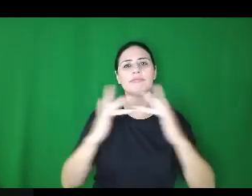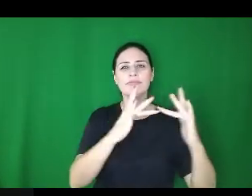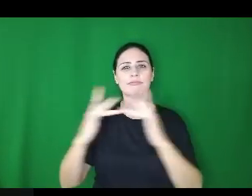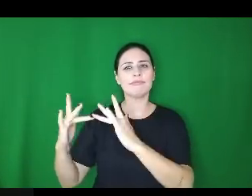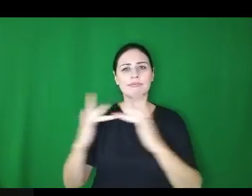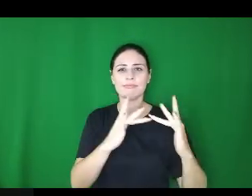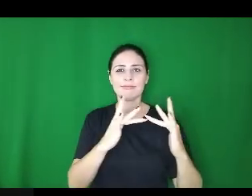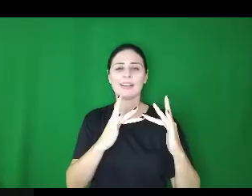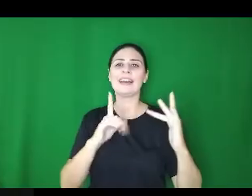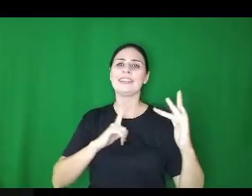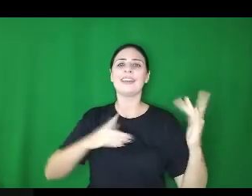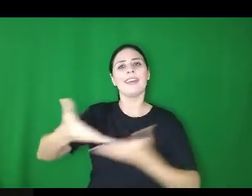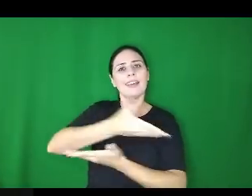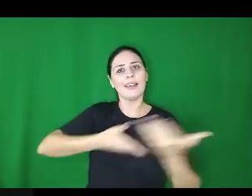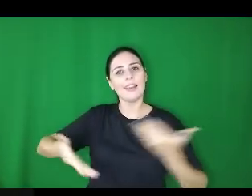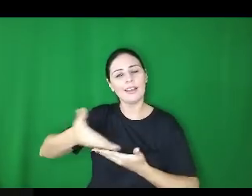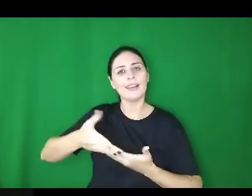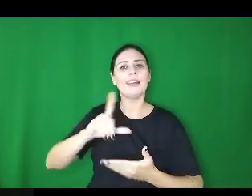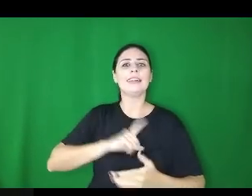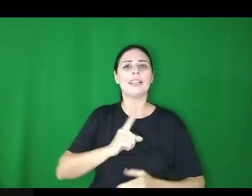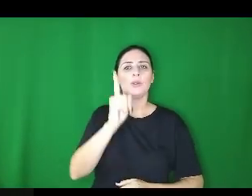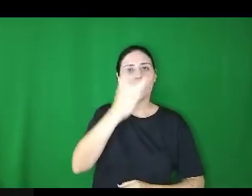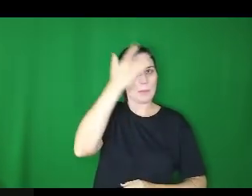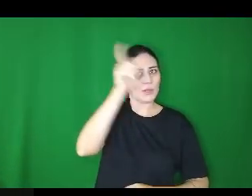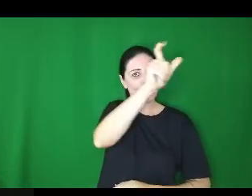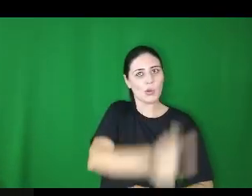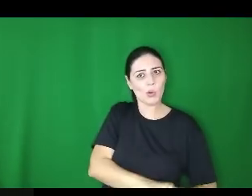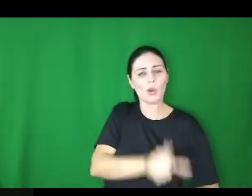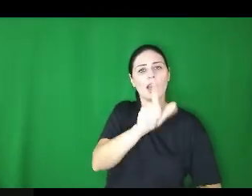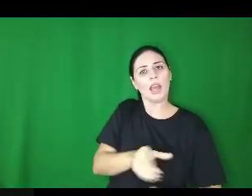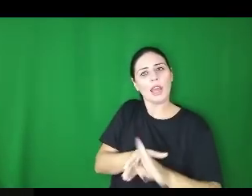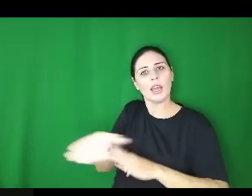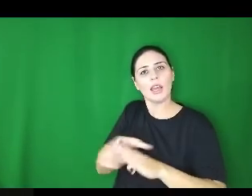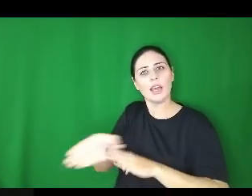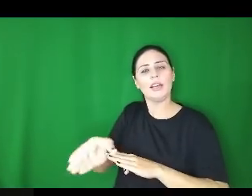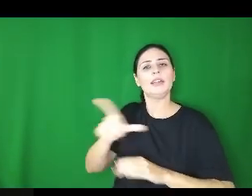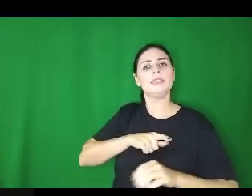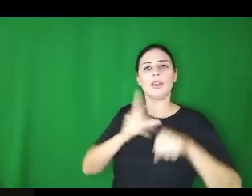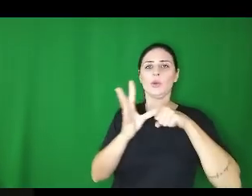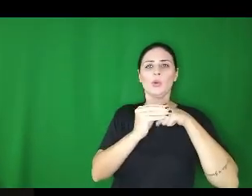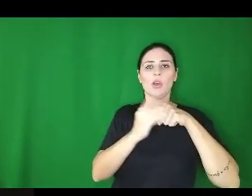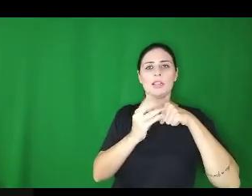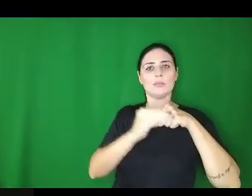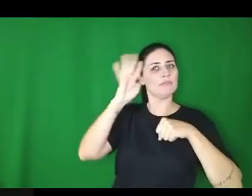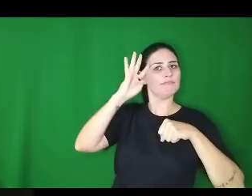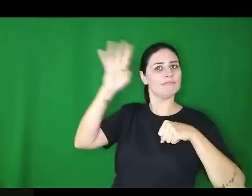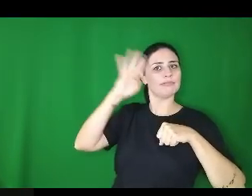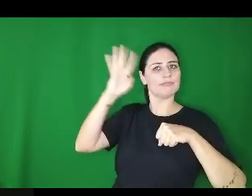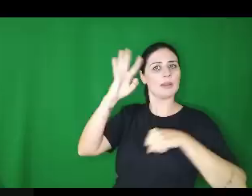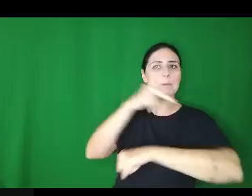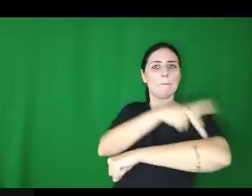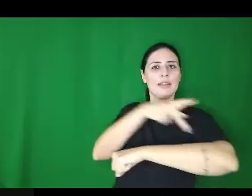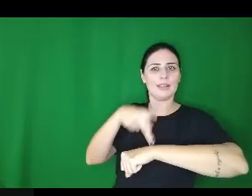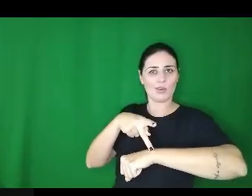nós tivemos, do ponto de vista legal, o ano letivo legal, ele aconteceu. Fechamos 2020, né?